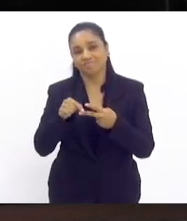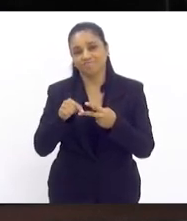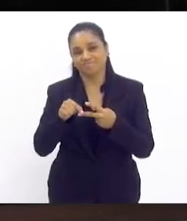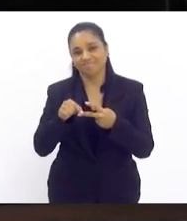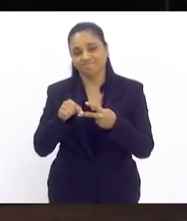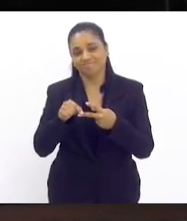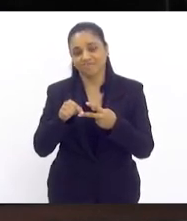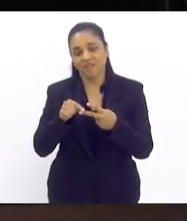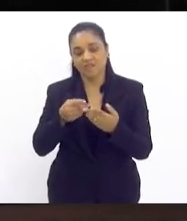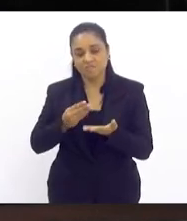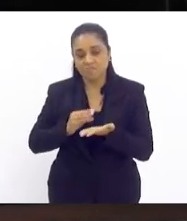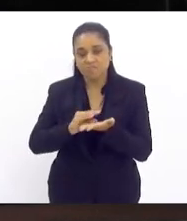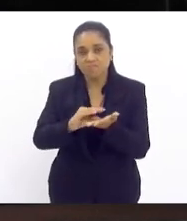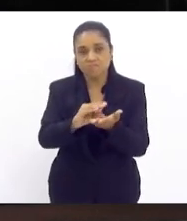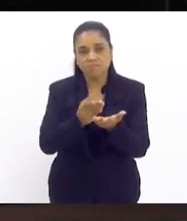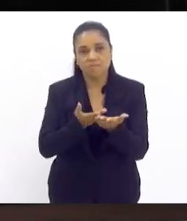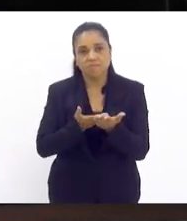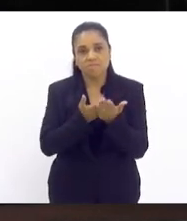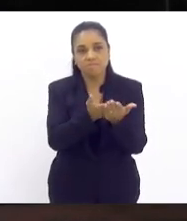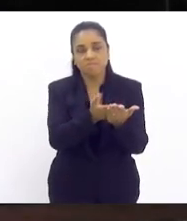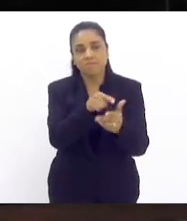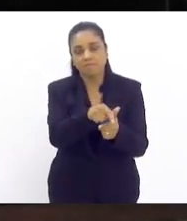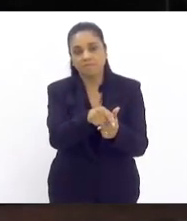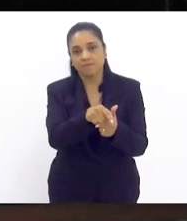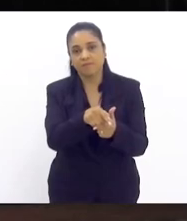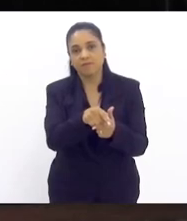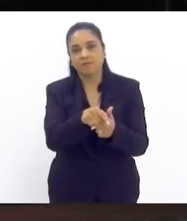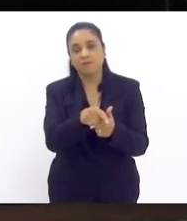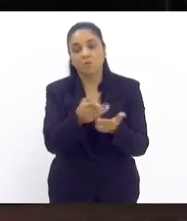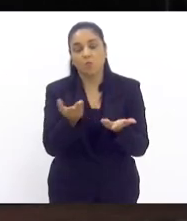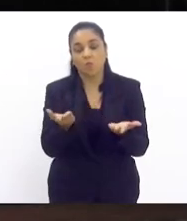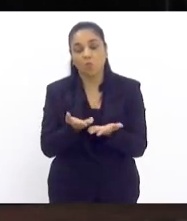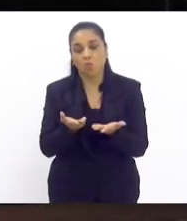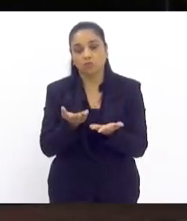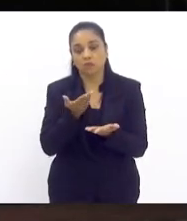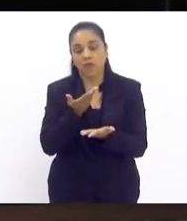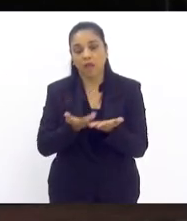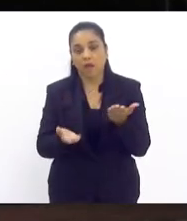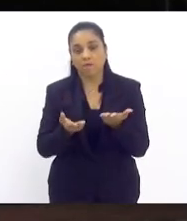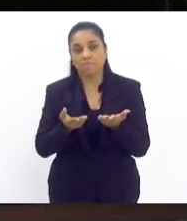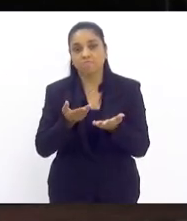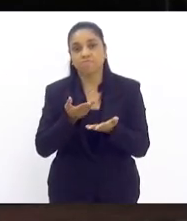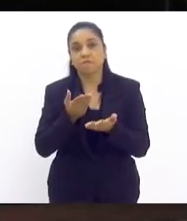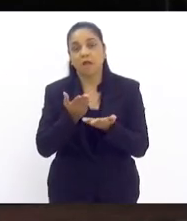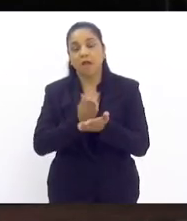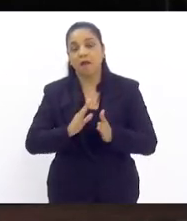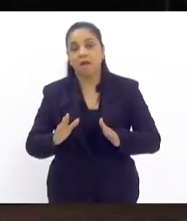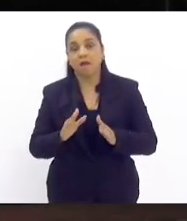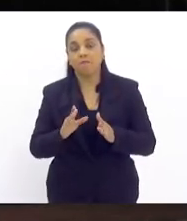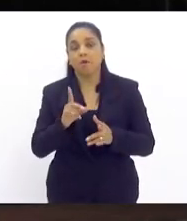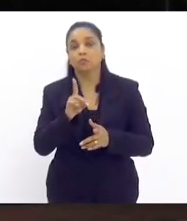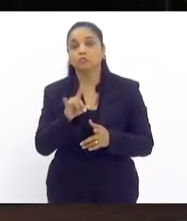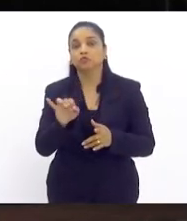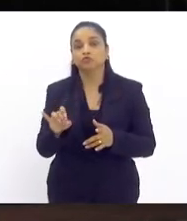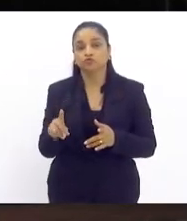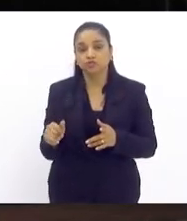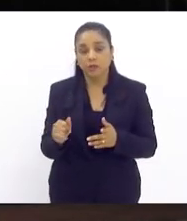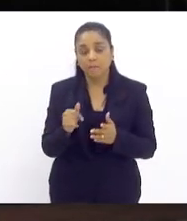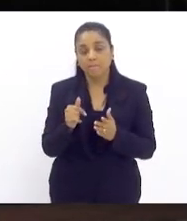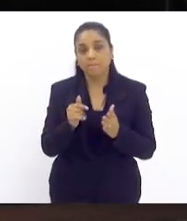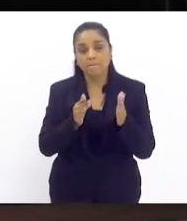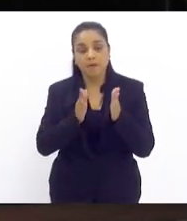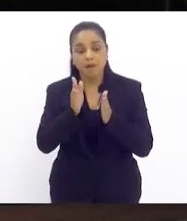com uma medida, e hoje termina o prazo do governador de esclarecer o porquê